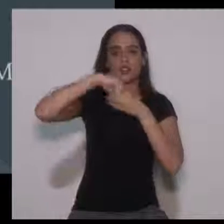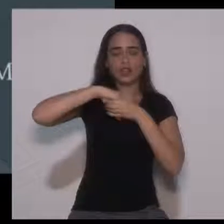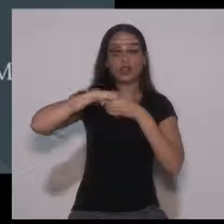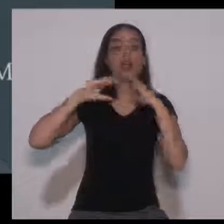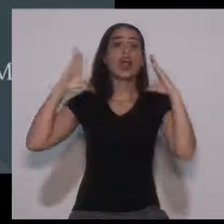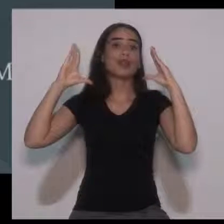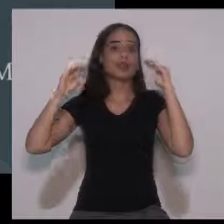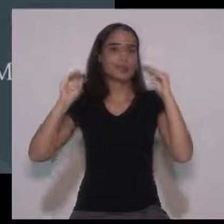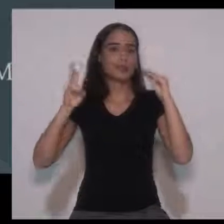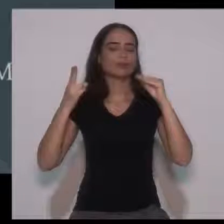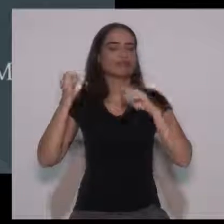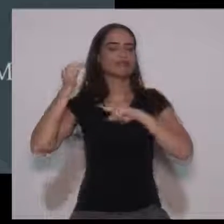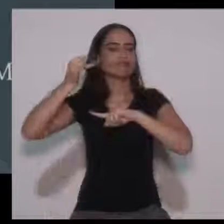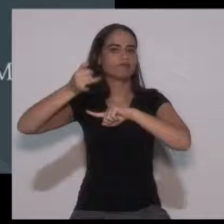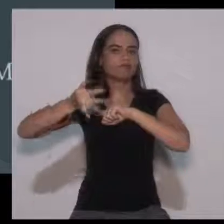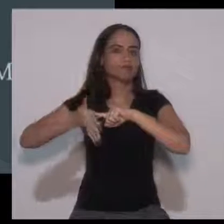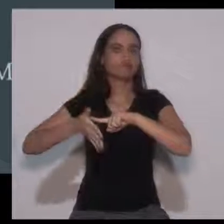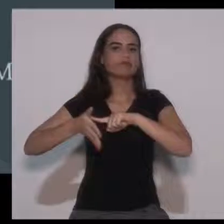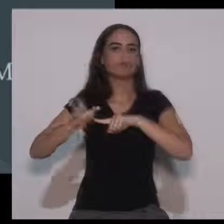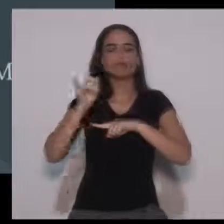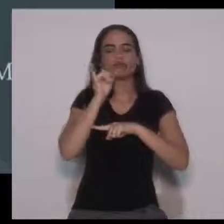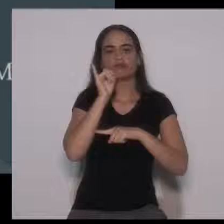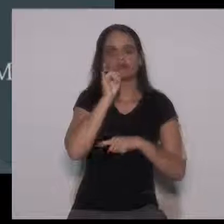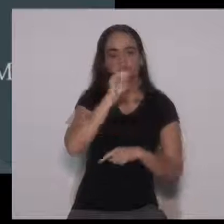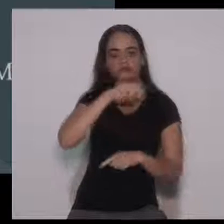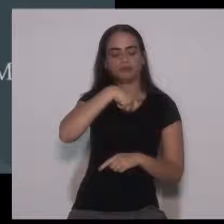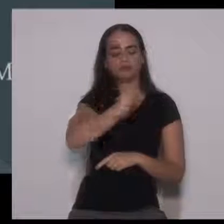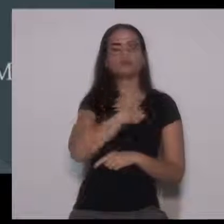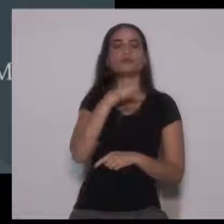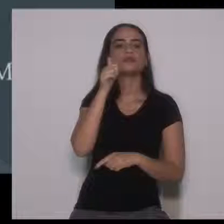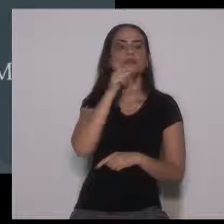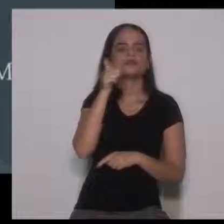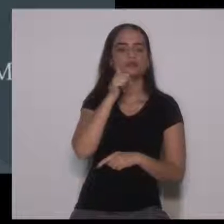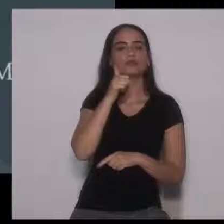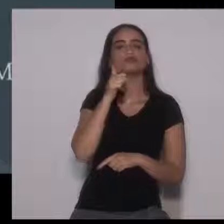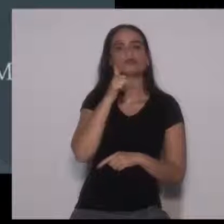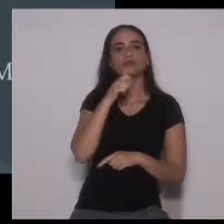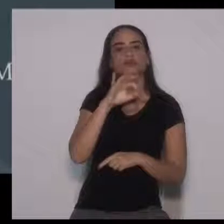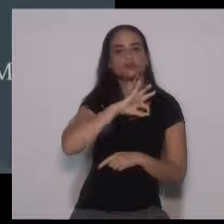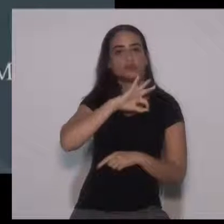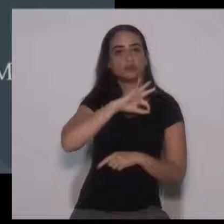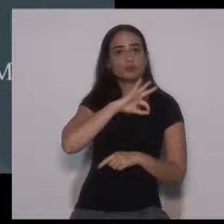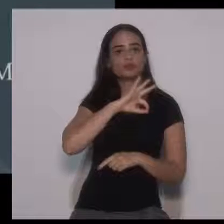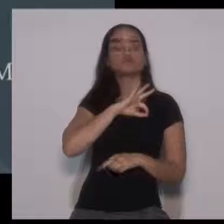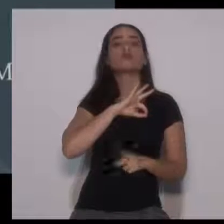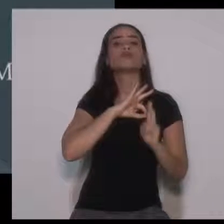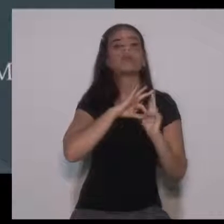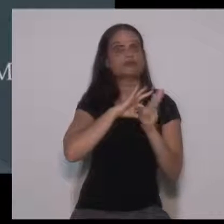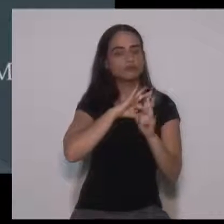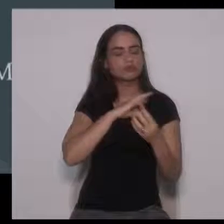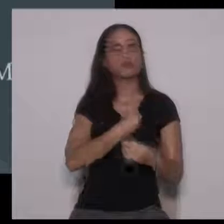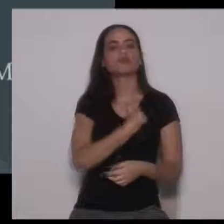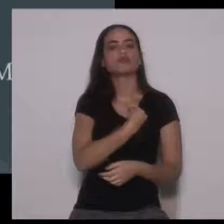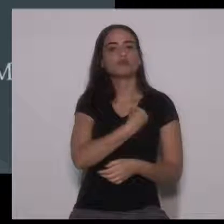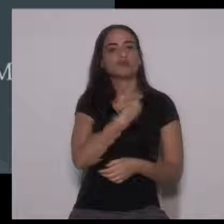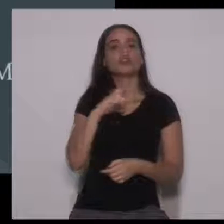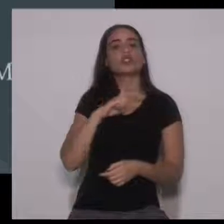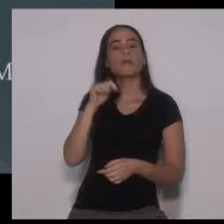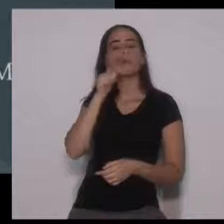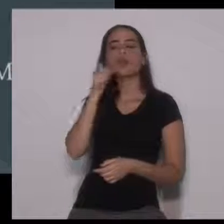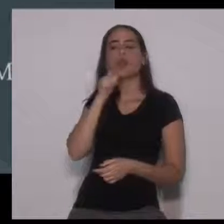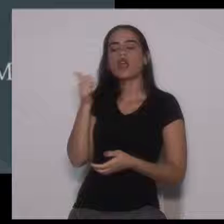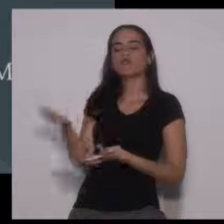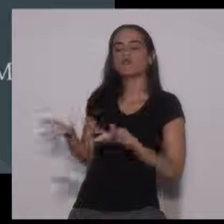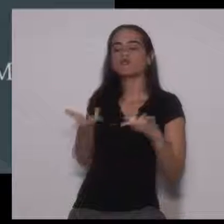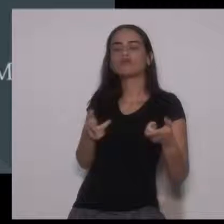aí volta aquela questão da delegacia da mulher, a política pública de delegacia da mulher está funcionando, tem mulheres para receber e